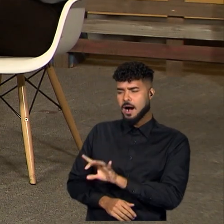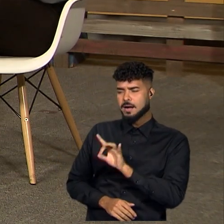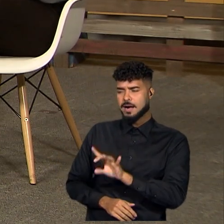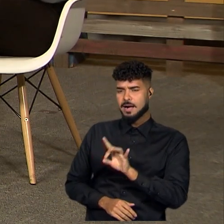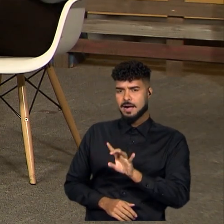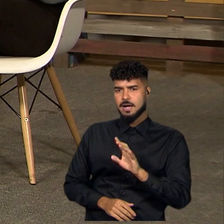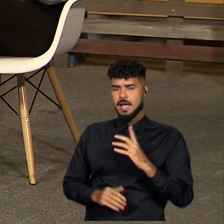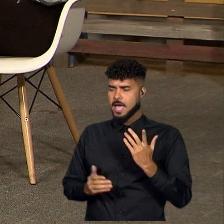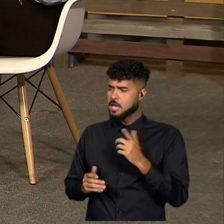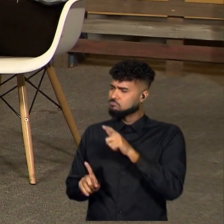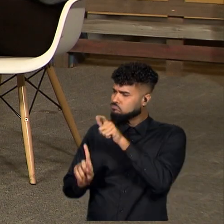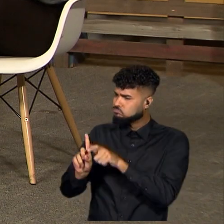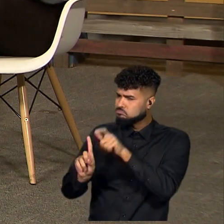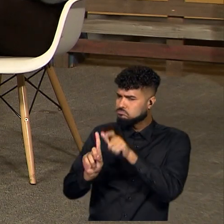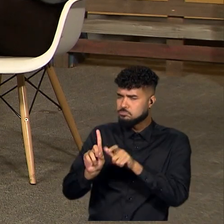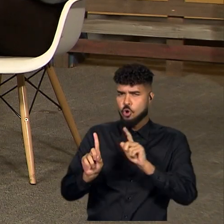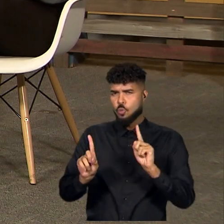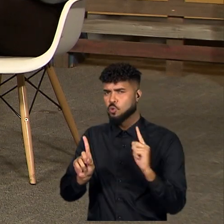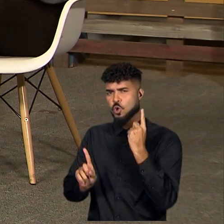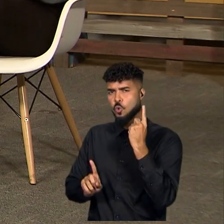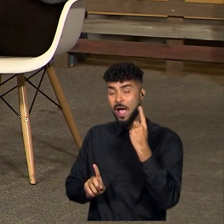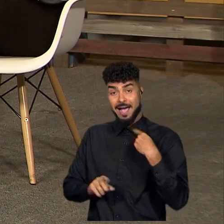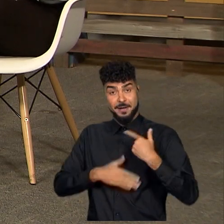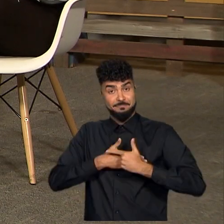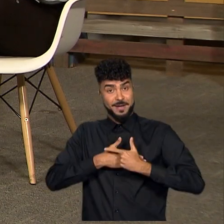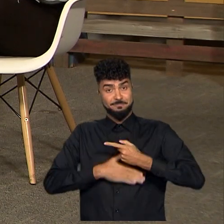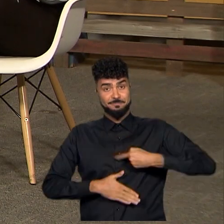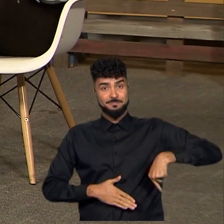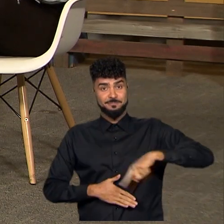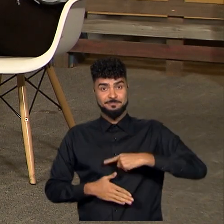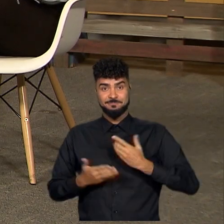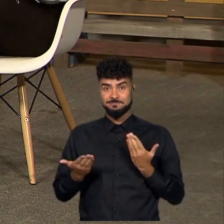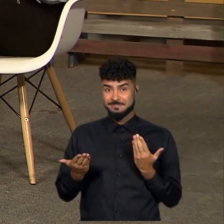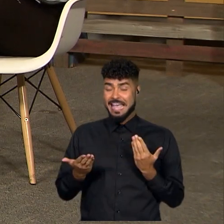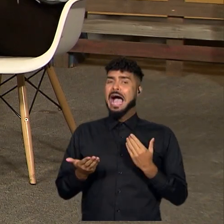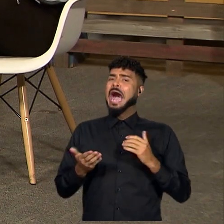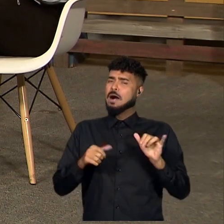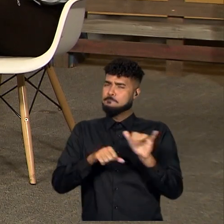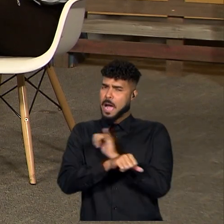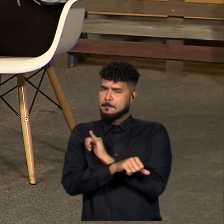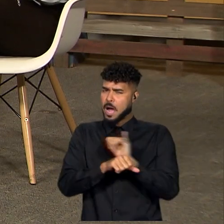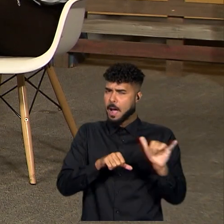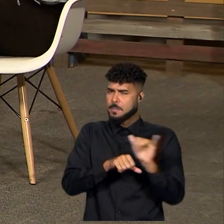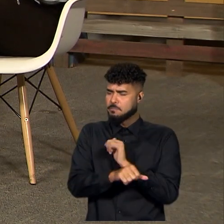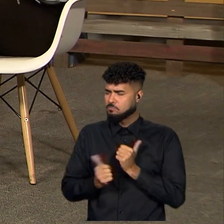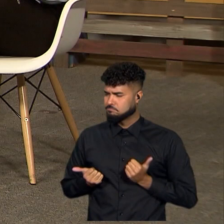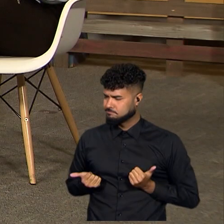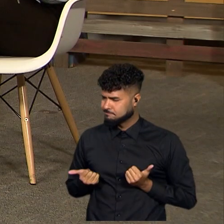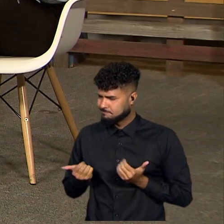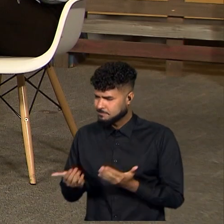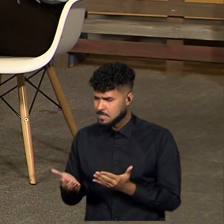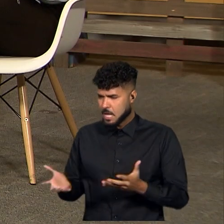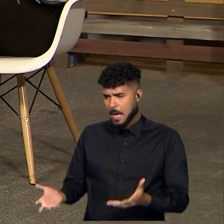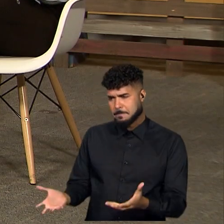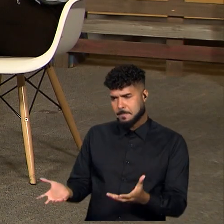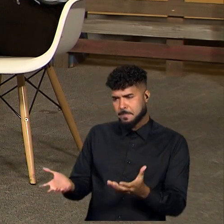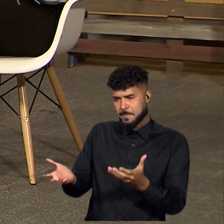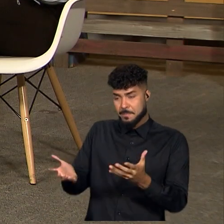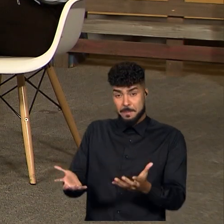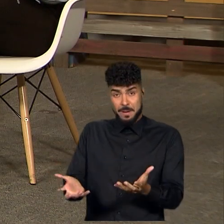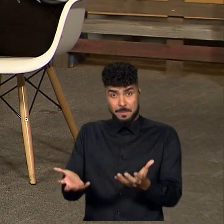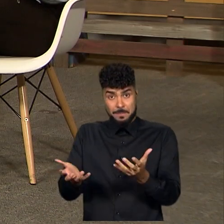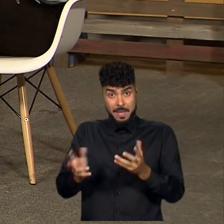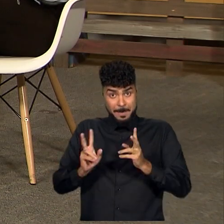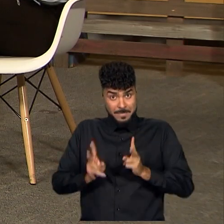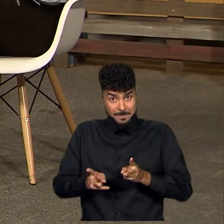como um ser único é o nosso papel. E, em meio a isso, fornecer as melhores estratégias para que eles consigam